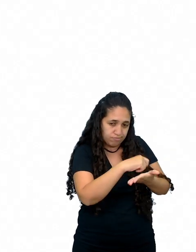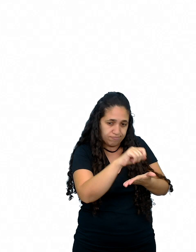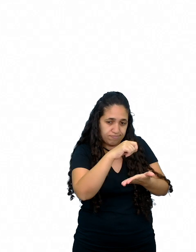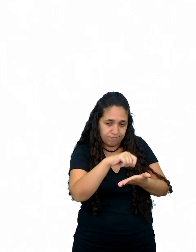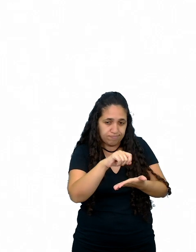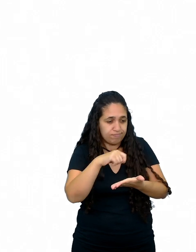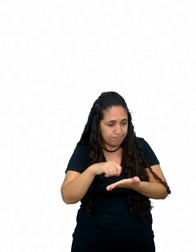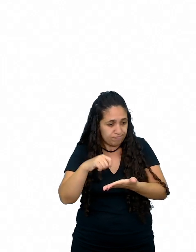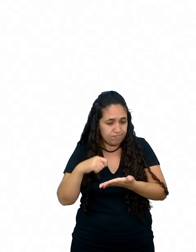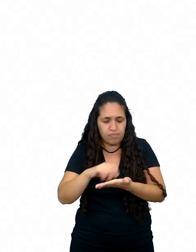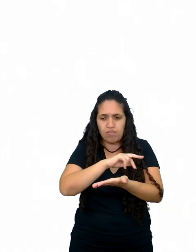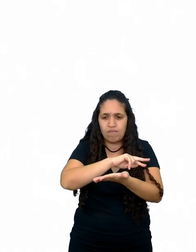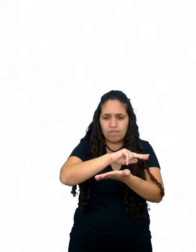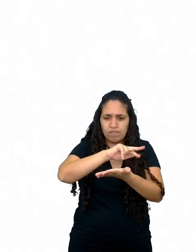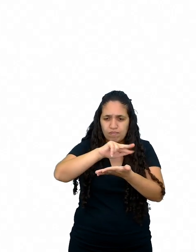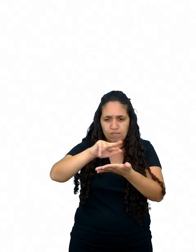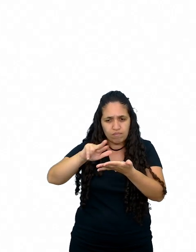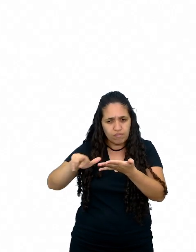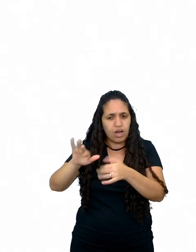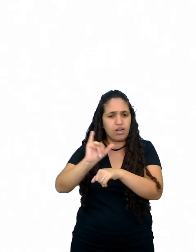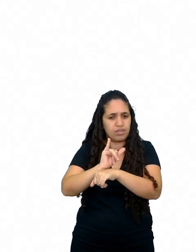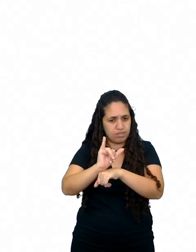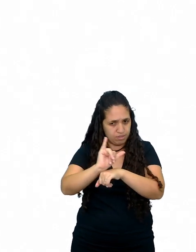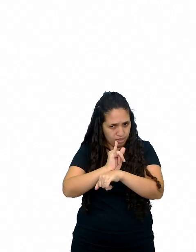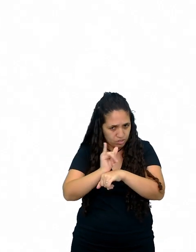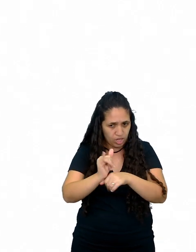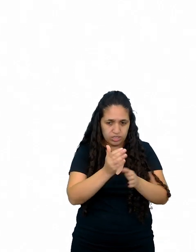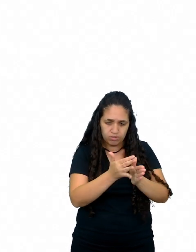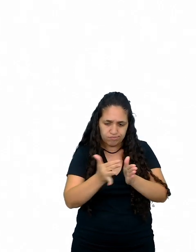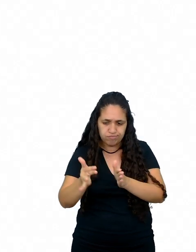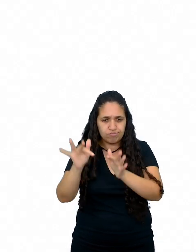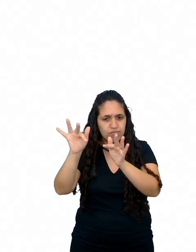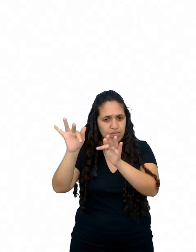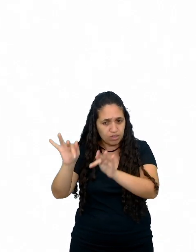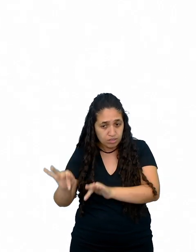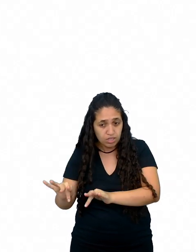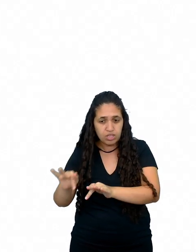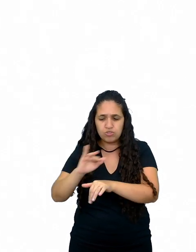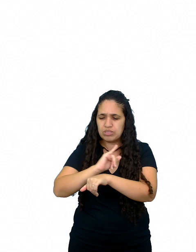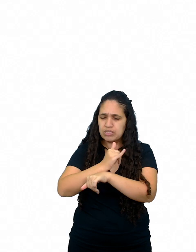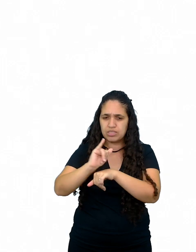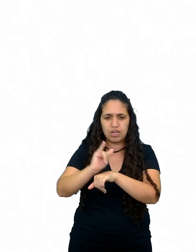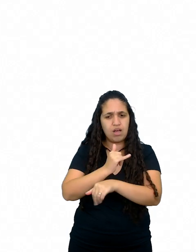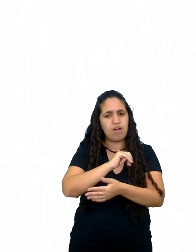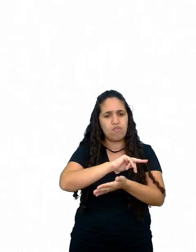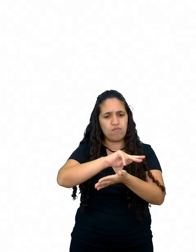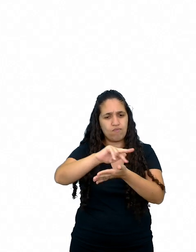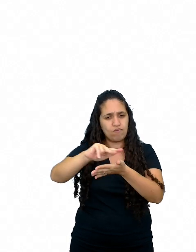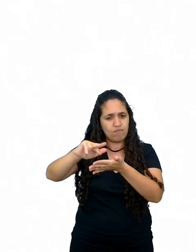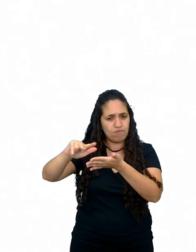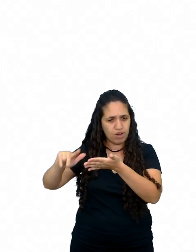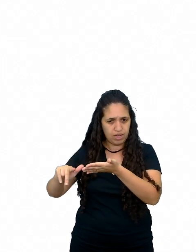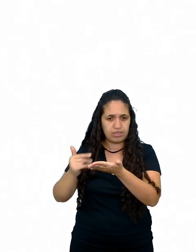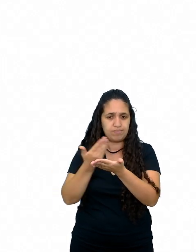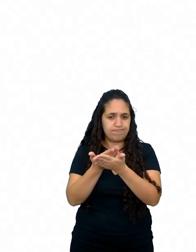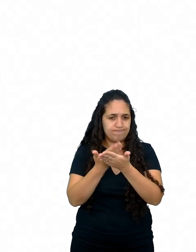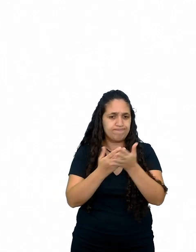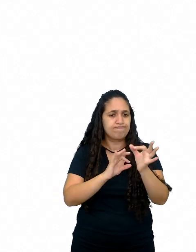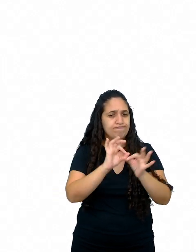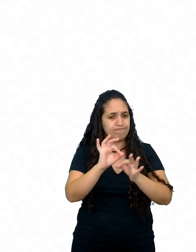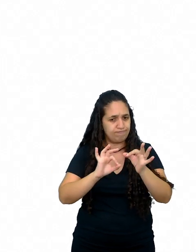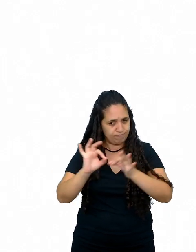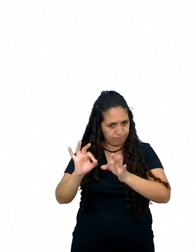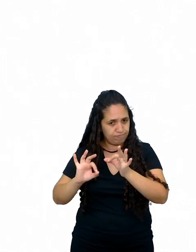várias maneiras. Quando vocês veem lá o finalizando, tem várias estratégias para sistematizar essa aula, né?